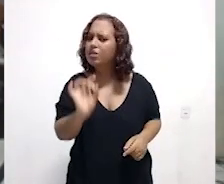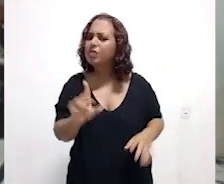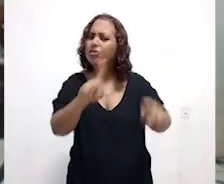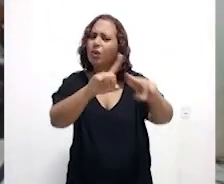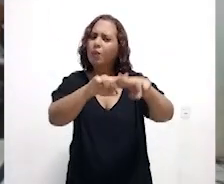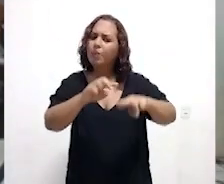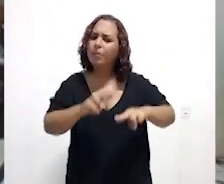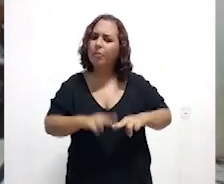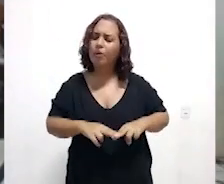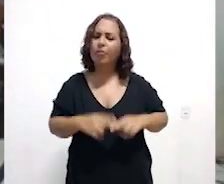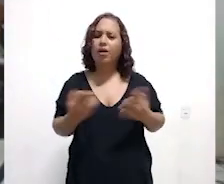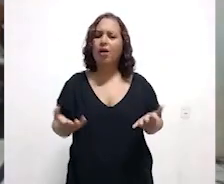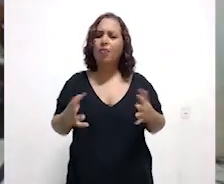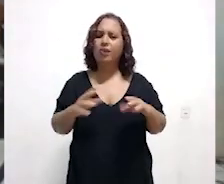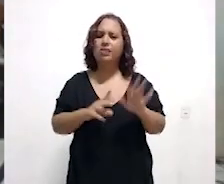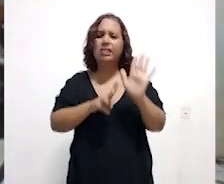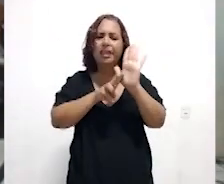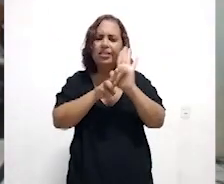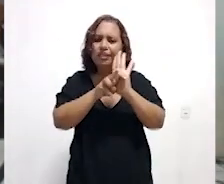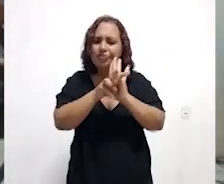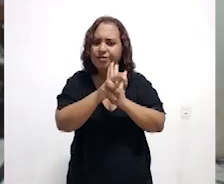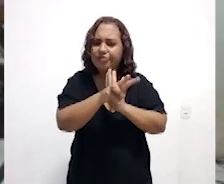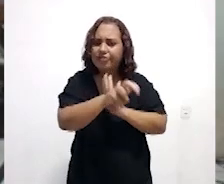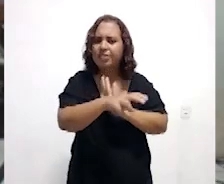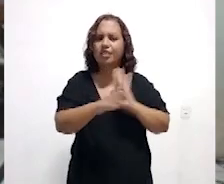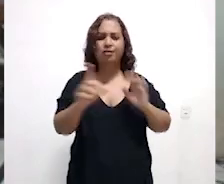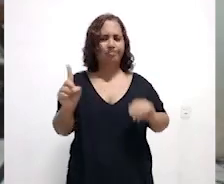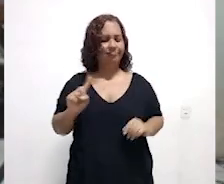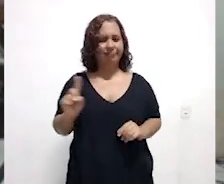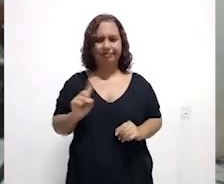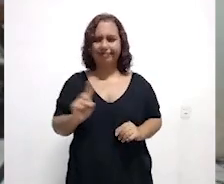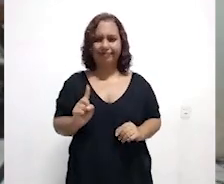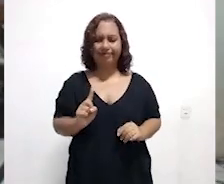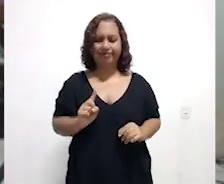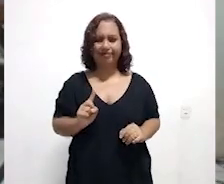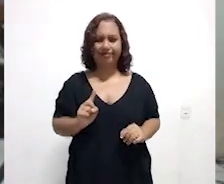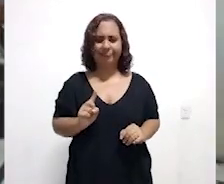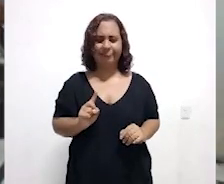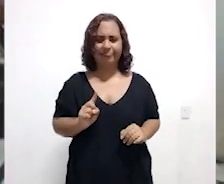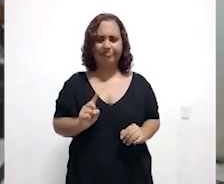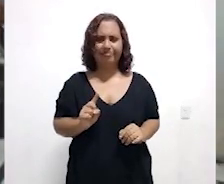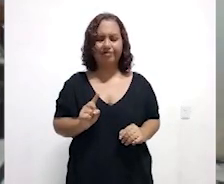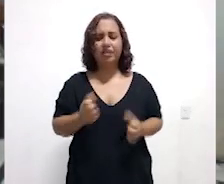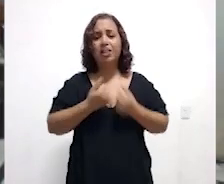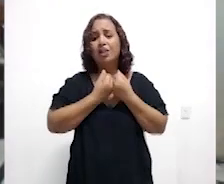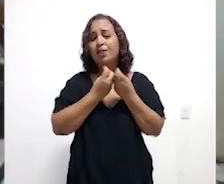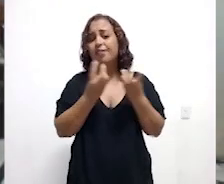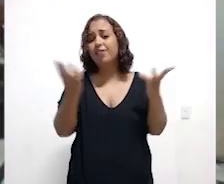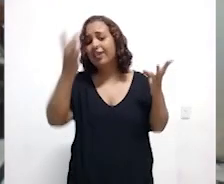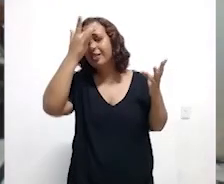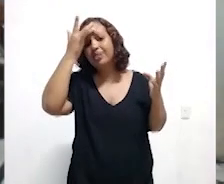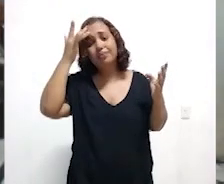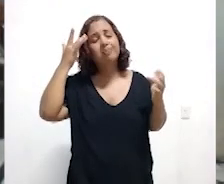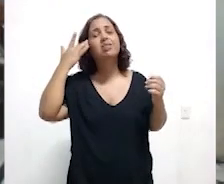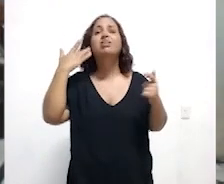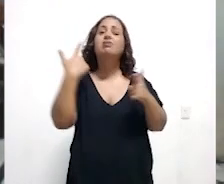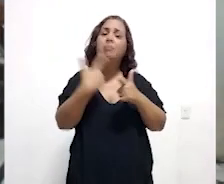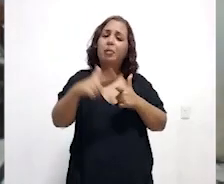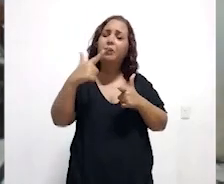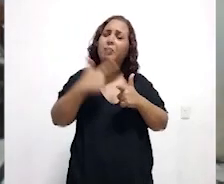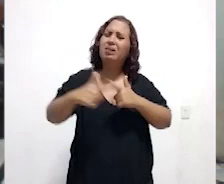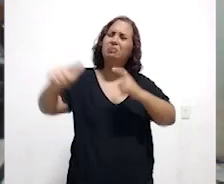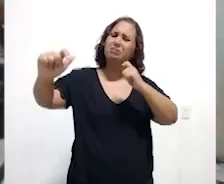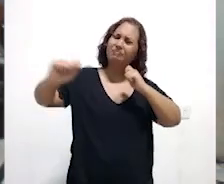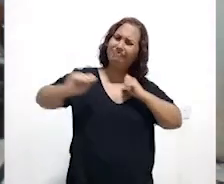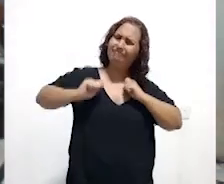da virose, né, do vírus. Não. Muitos estão sendo atormentados